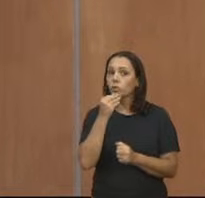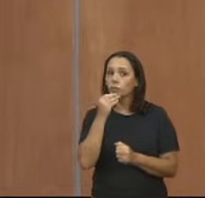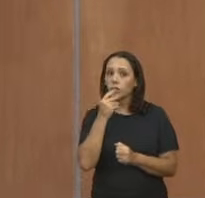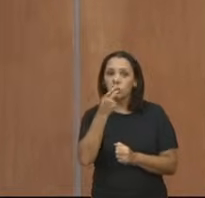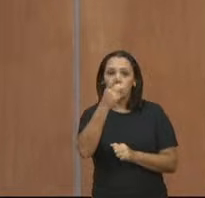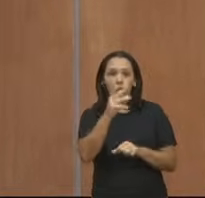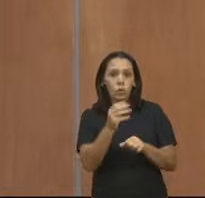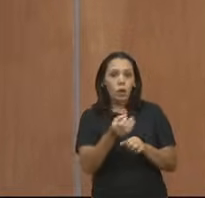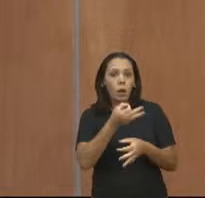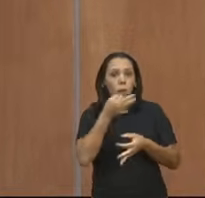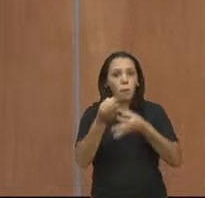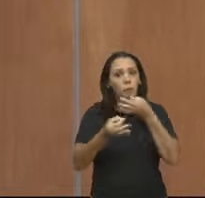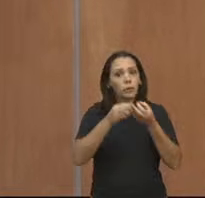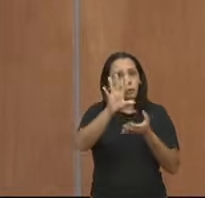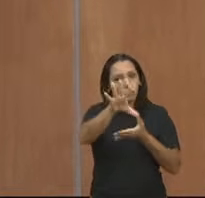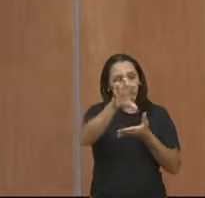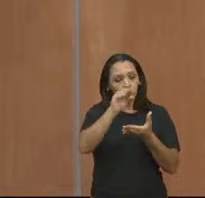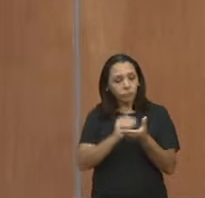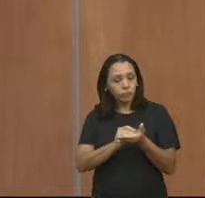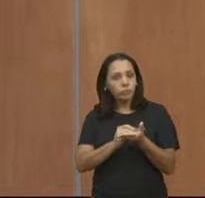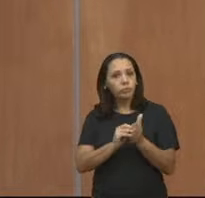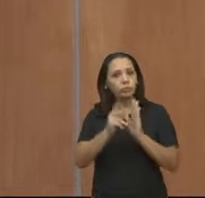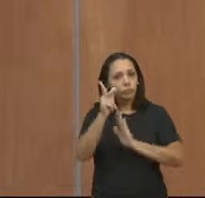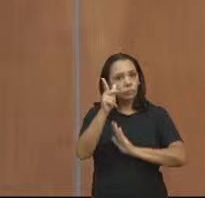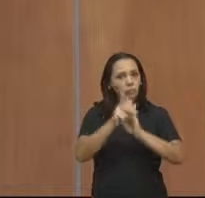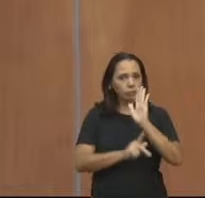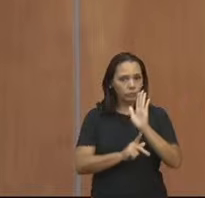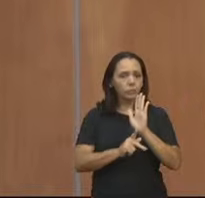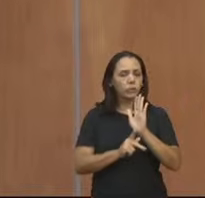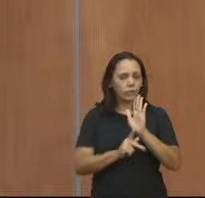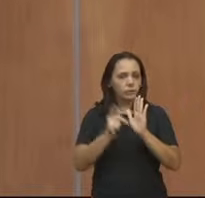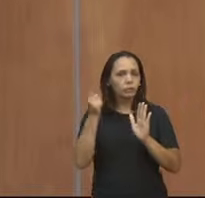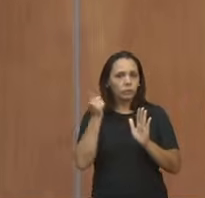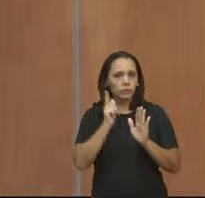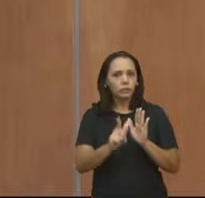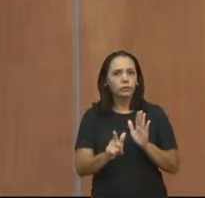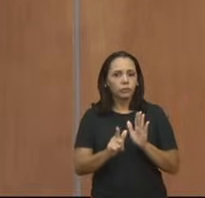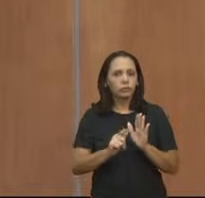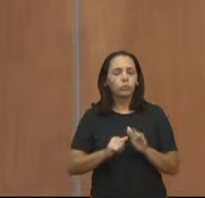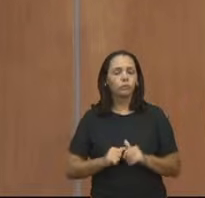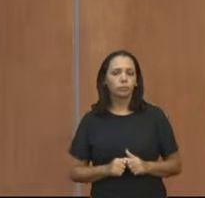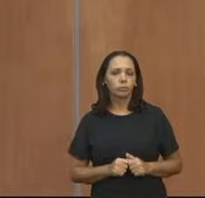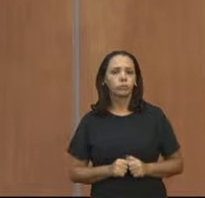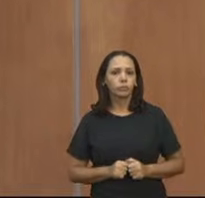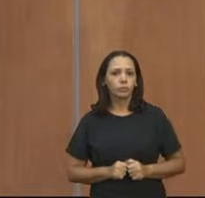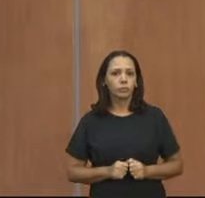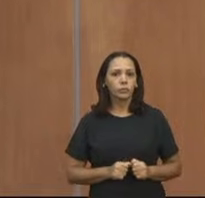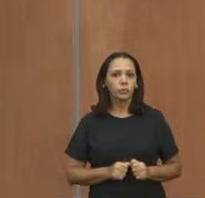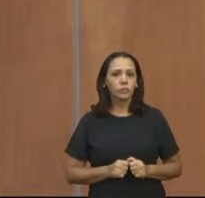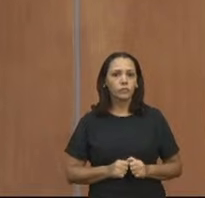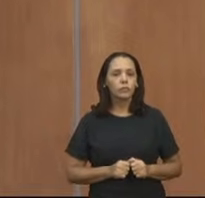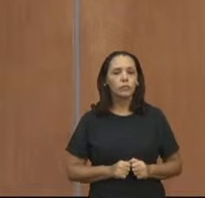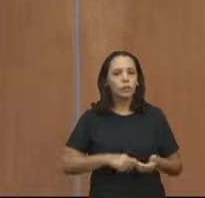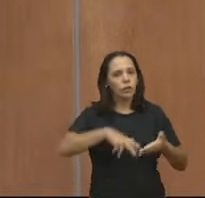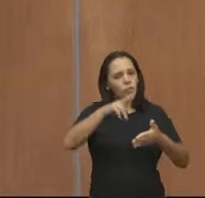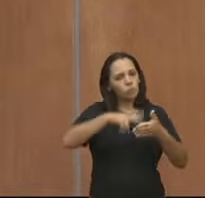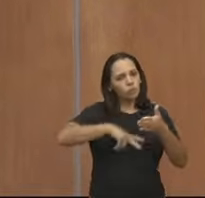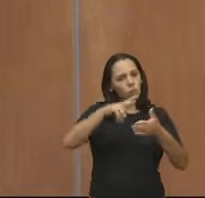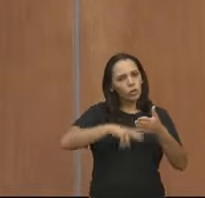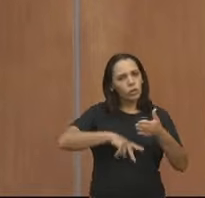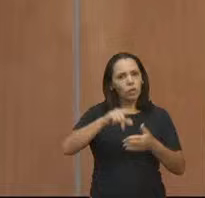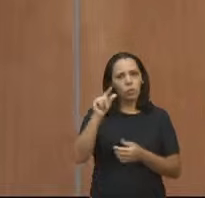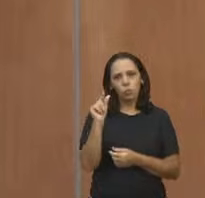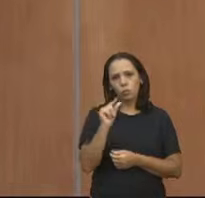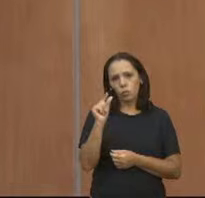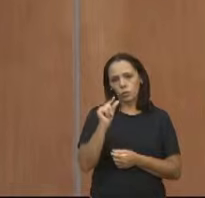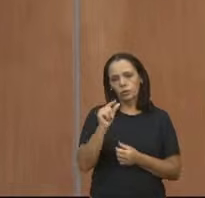projeto que você indicou para que o prefeito pudesse colocar nessa peça orçamentária. Eu vou ler um pouquinho aqui a mensagem